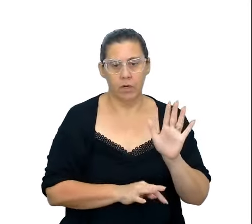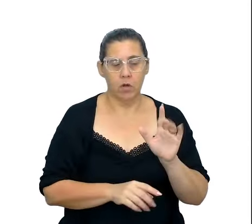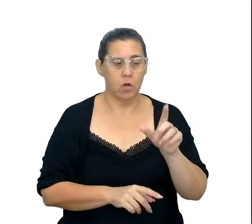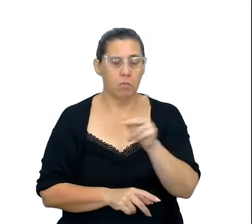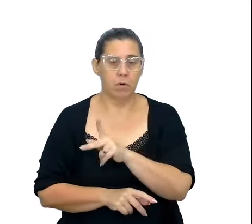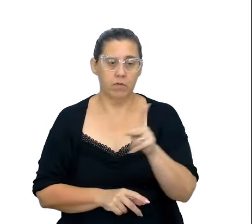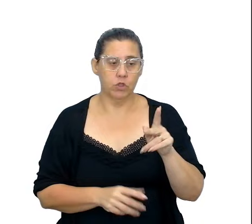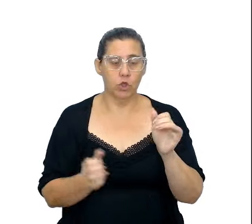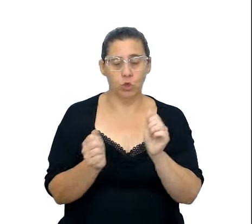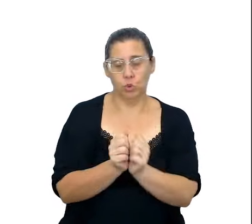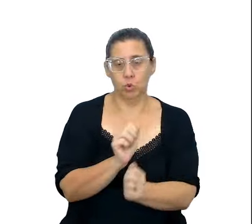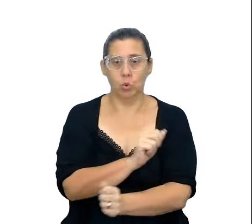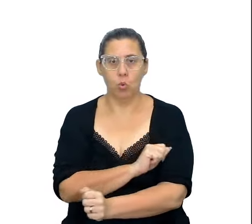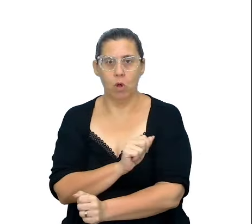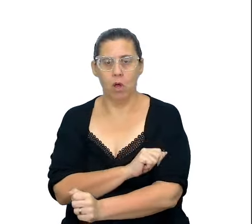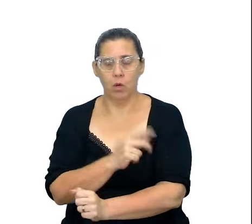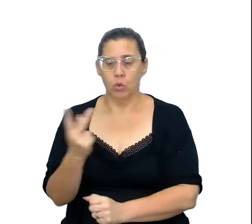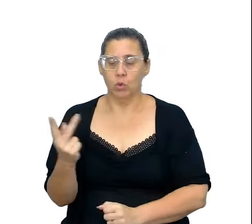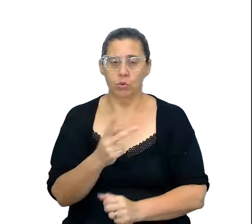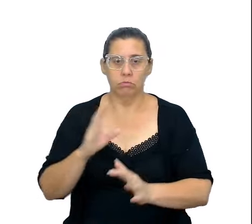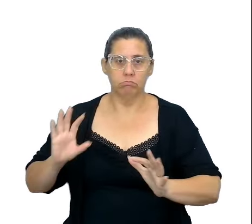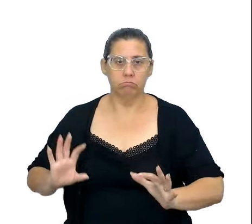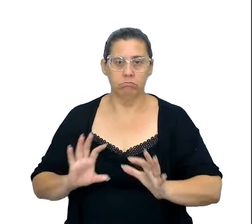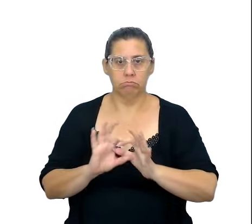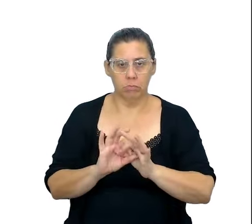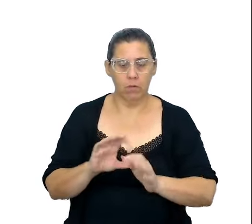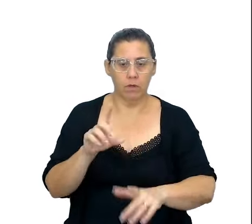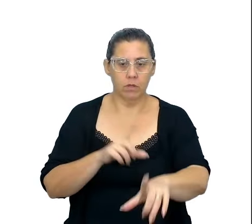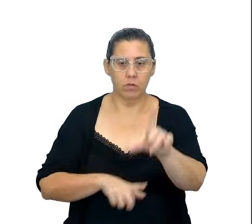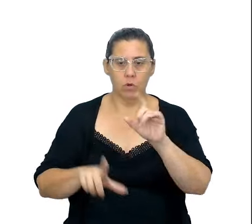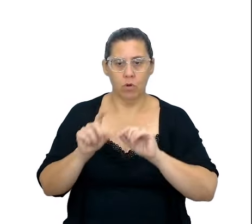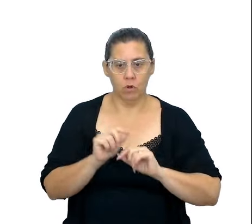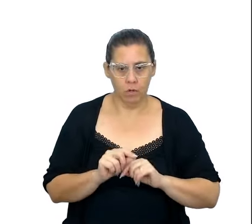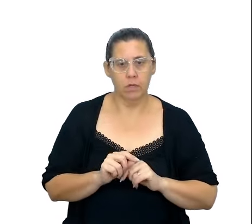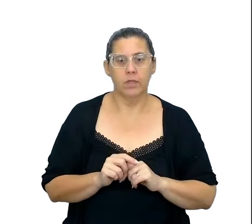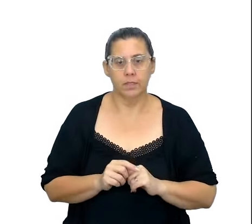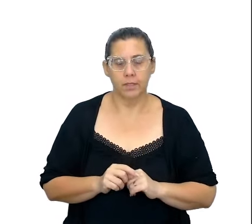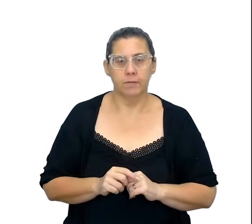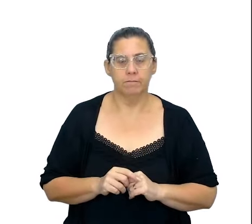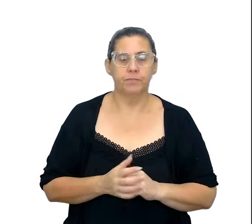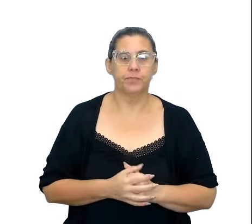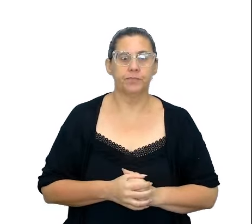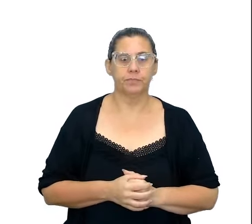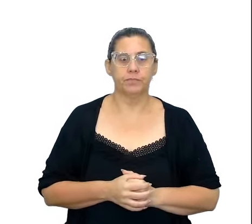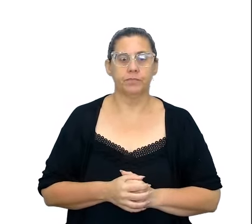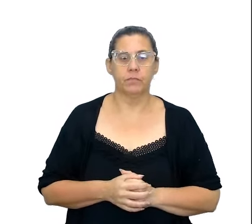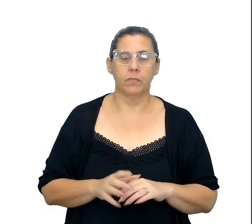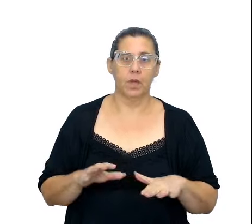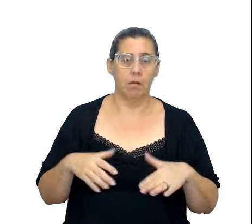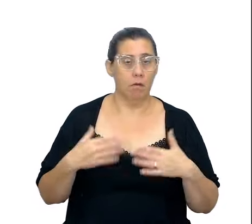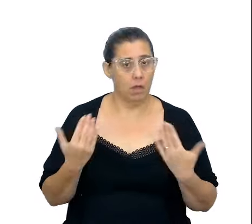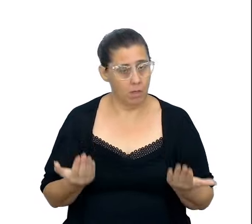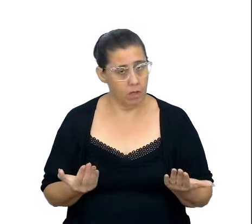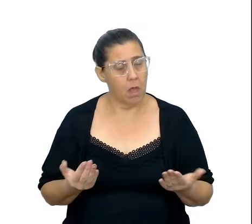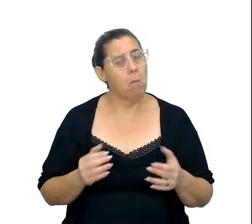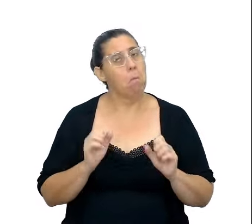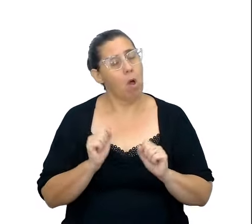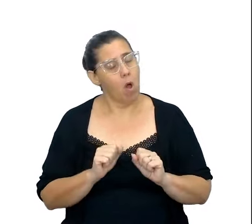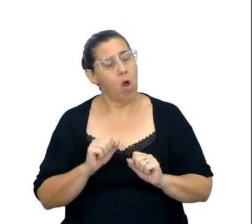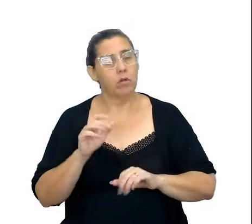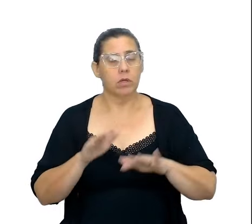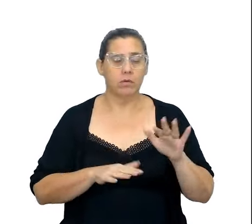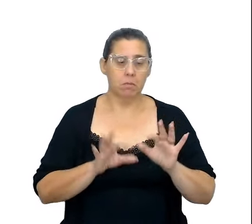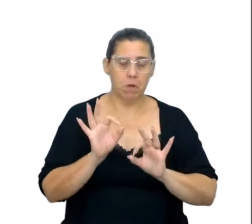e estudantes. Nesse caso, a sugestão é uma dramatização da história construída. Então, talvez eles possam produzir